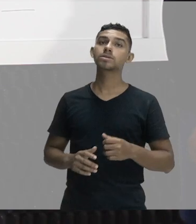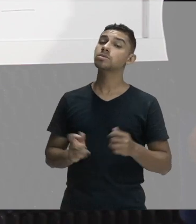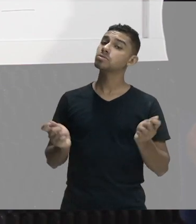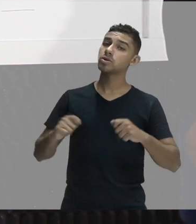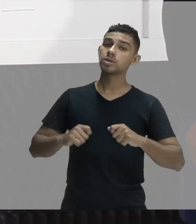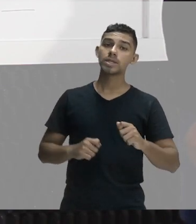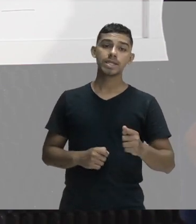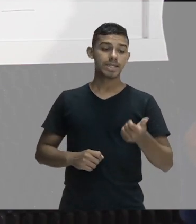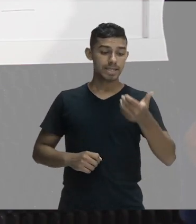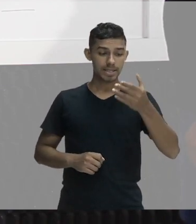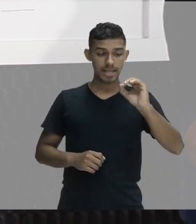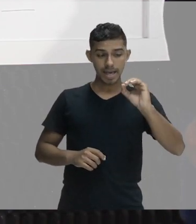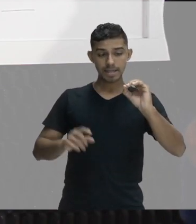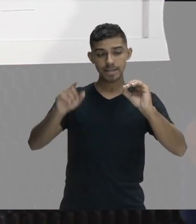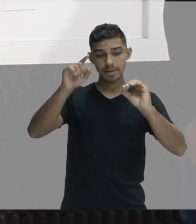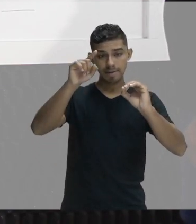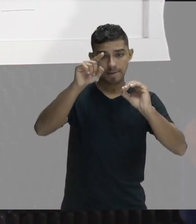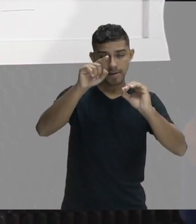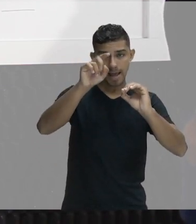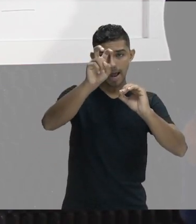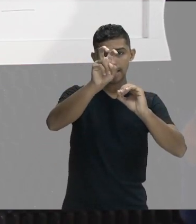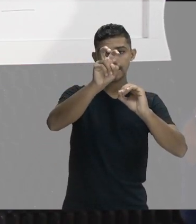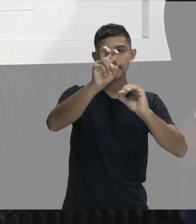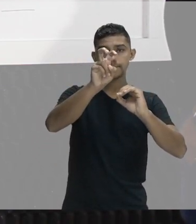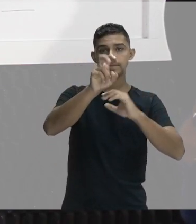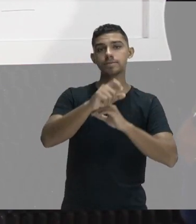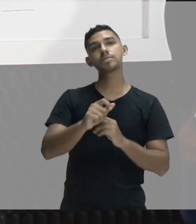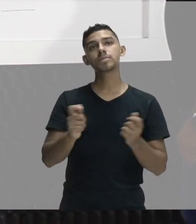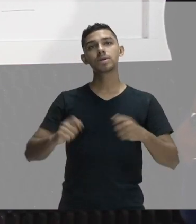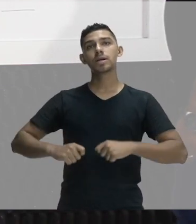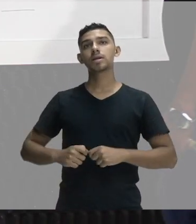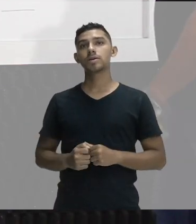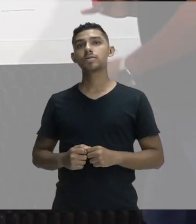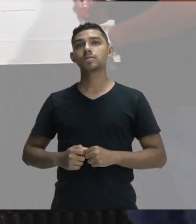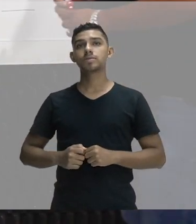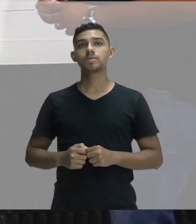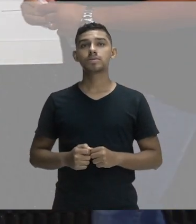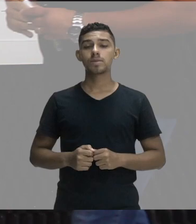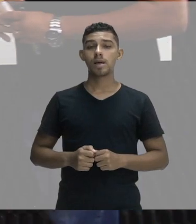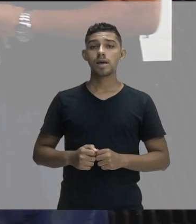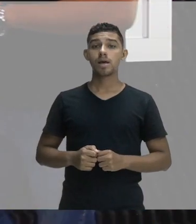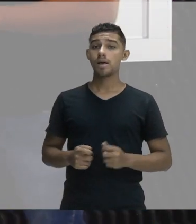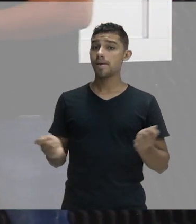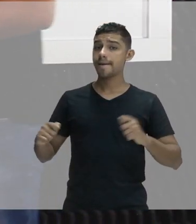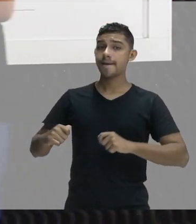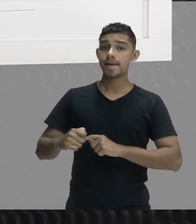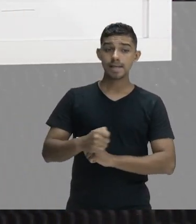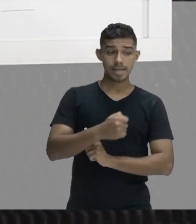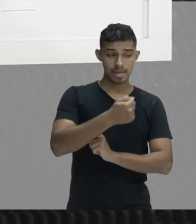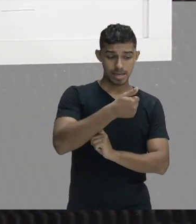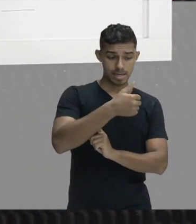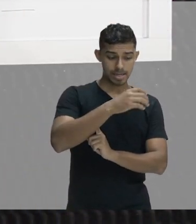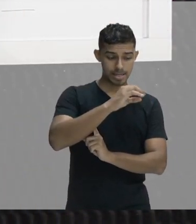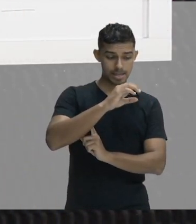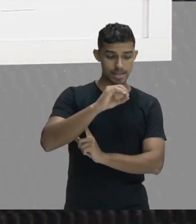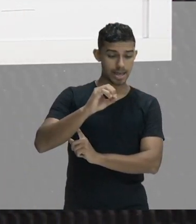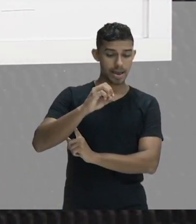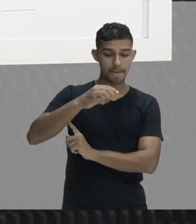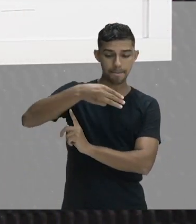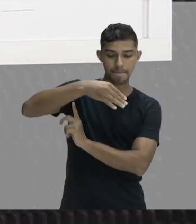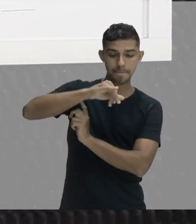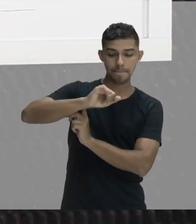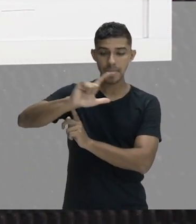aqui vale 100 mil possibilidades. Ó. Tá? Então, galera, se